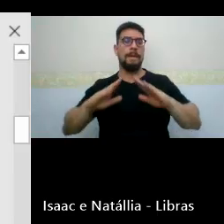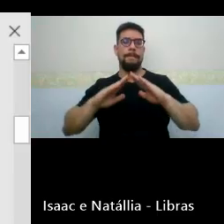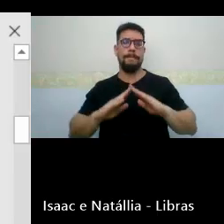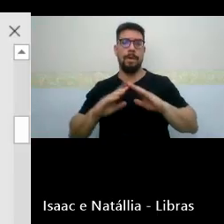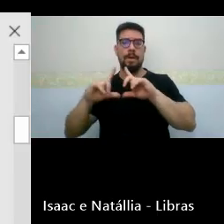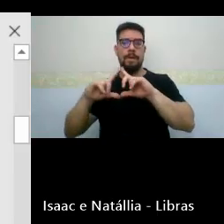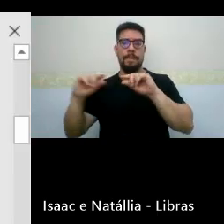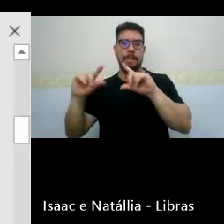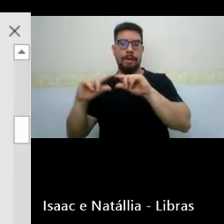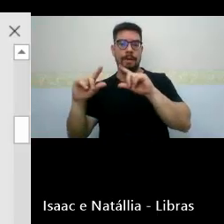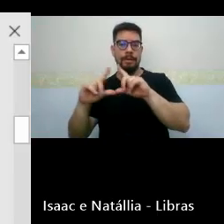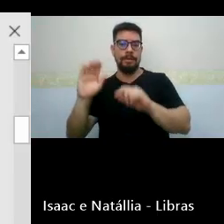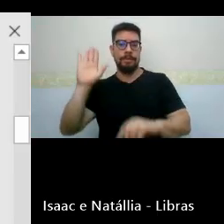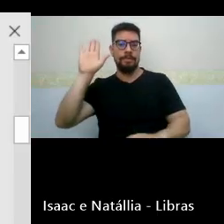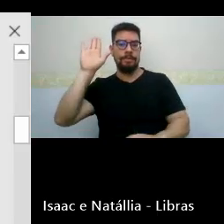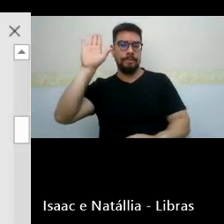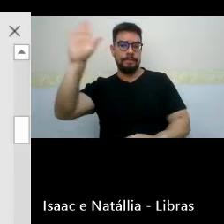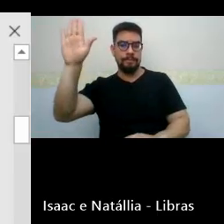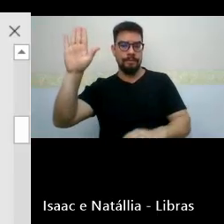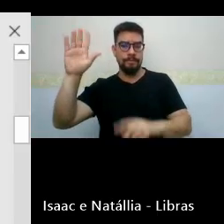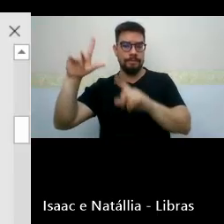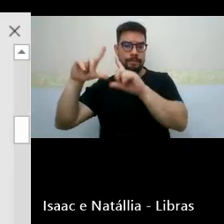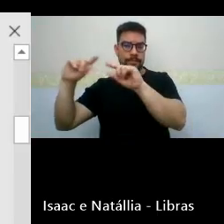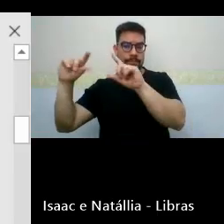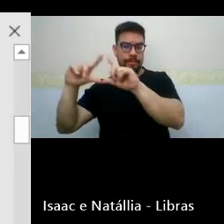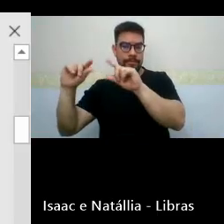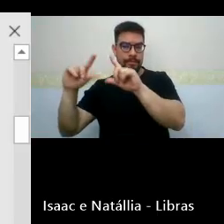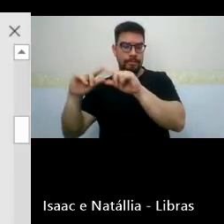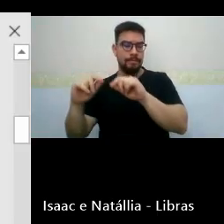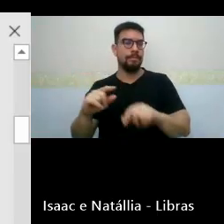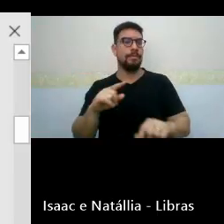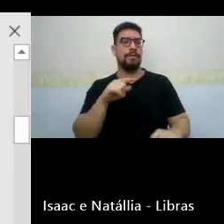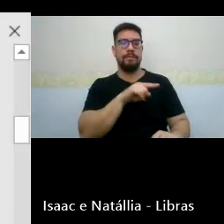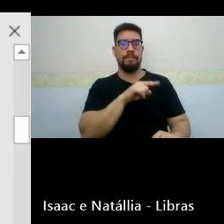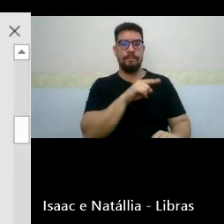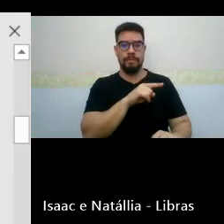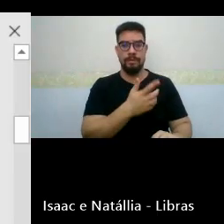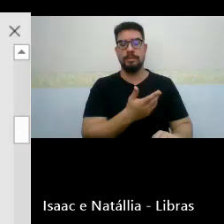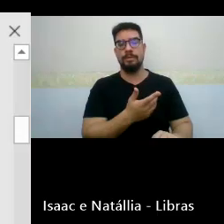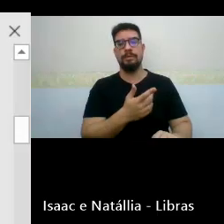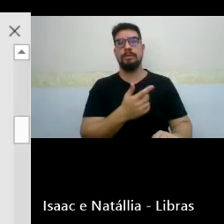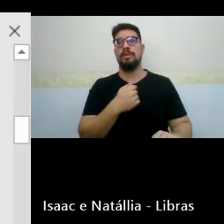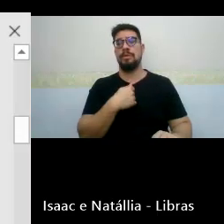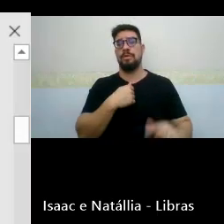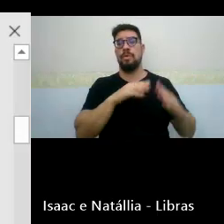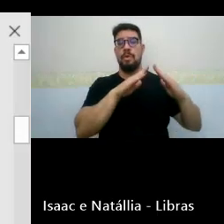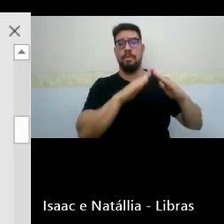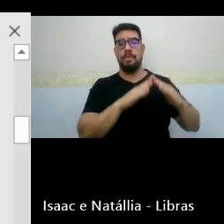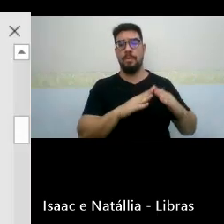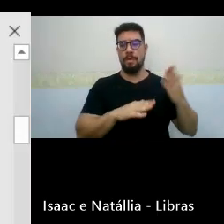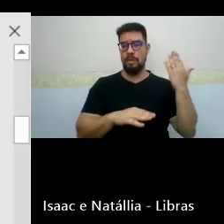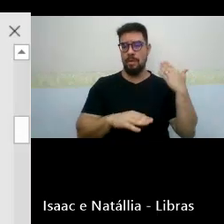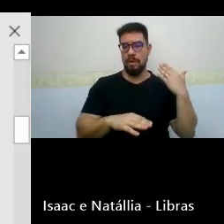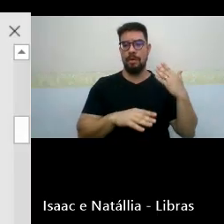vai ficar lá em Brasília, você aqui, eu estava morando na cidade de Lavras naquela época,